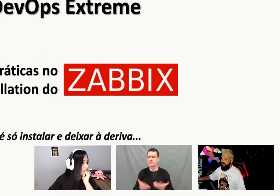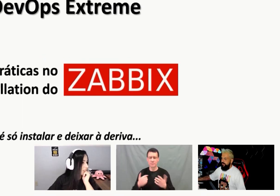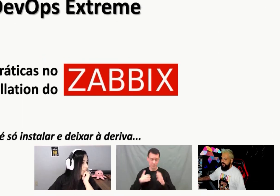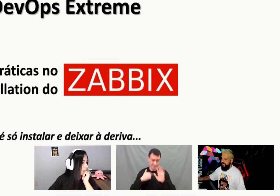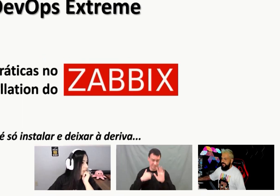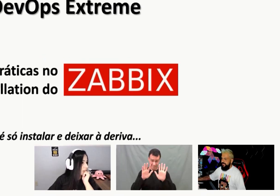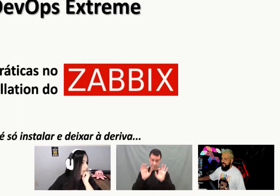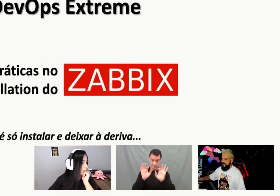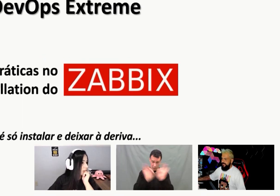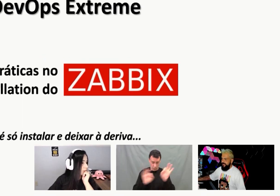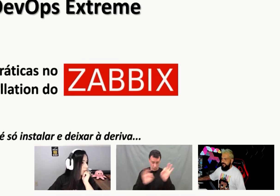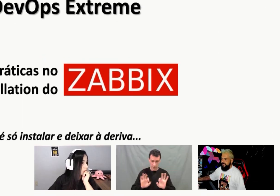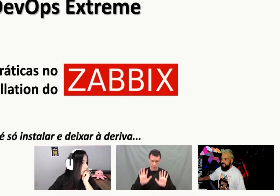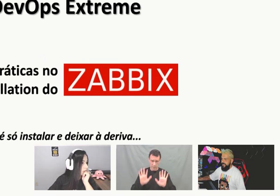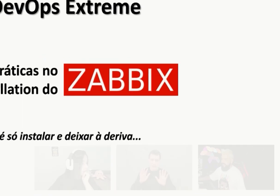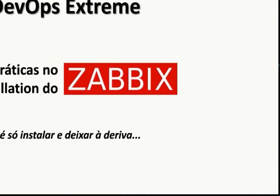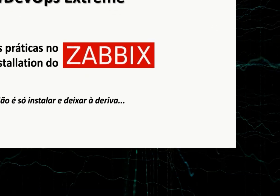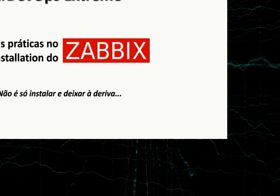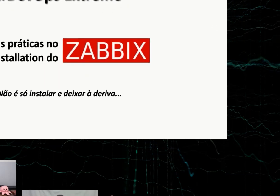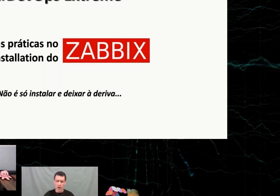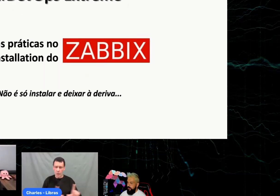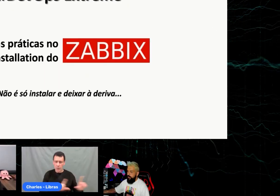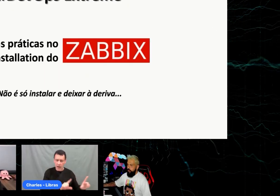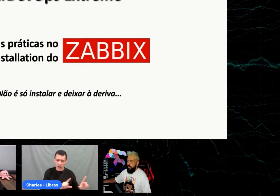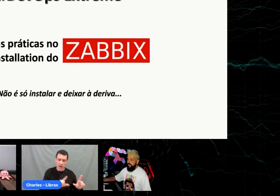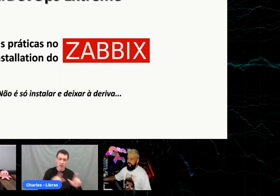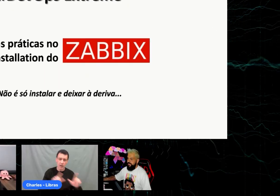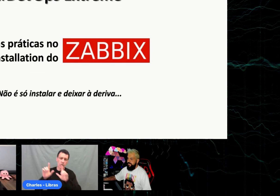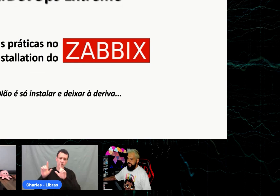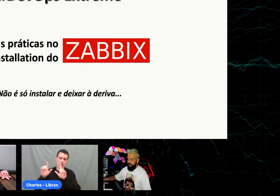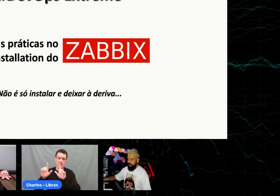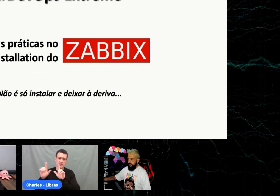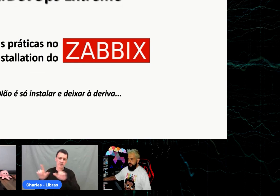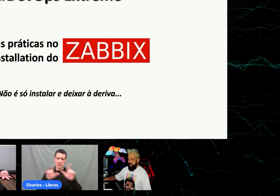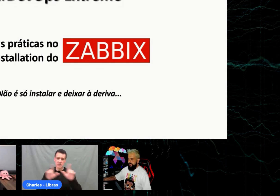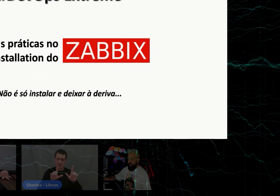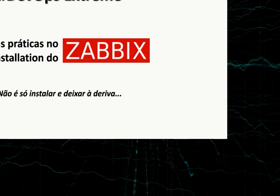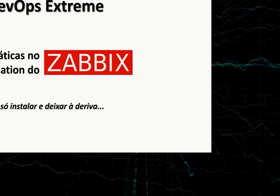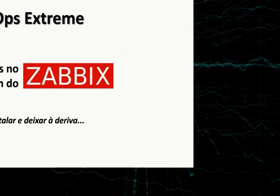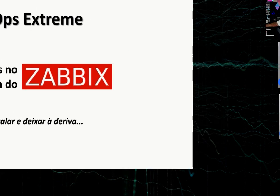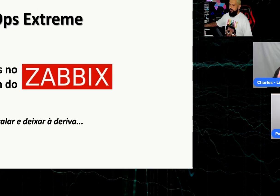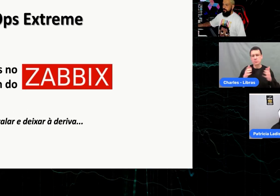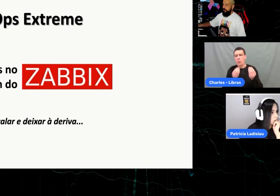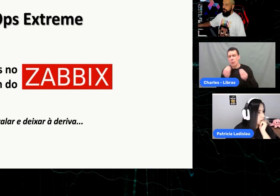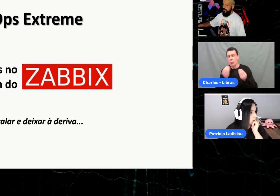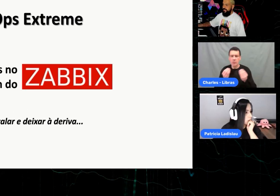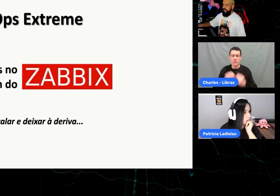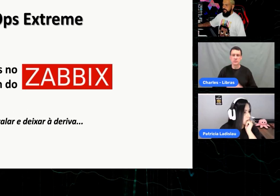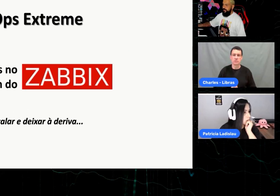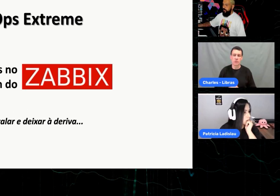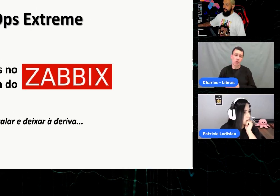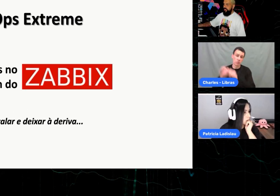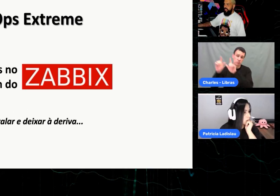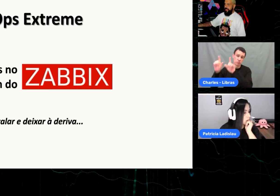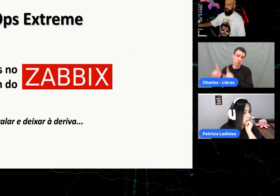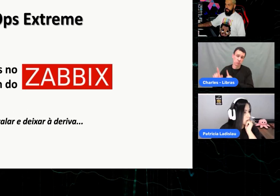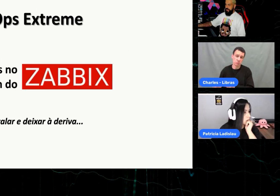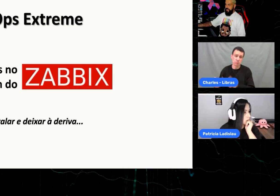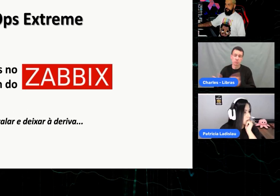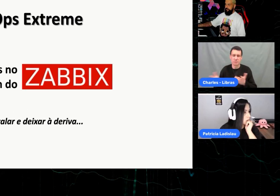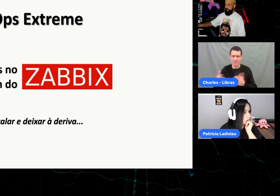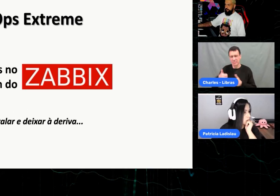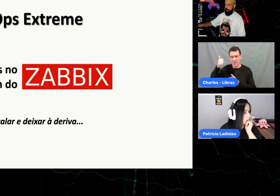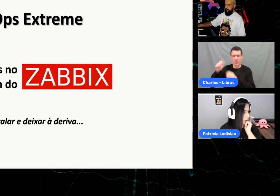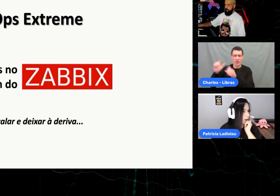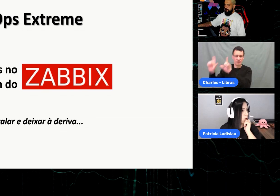telas. Como que fica essas telas? Assim ou assim? Assim ou assim? Aqui do lado eu acho que é melhor,